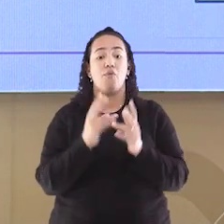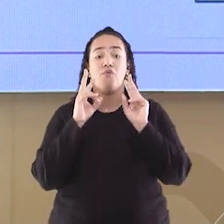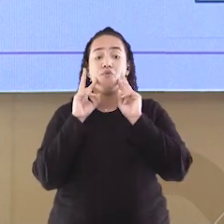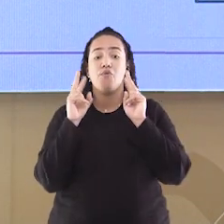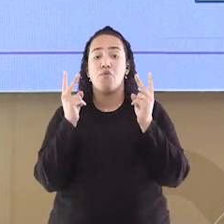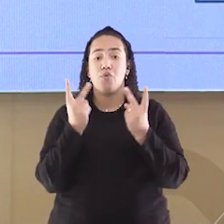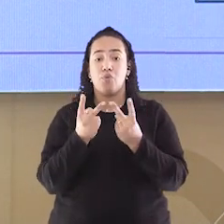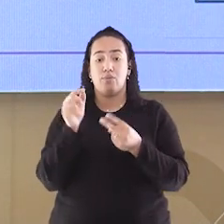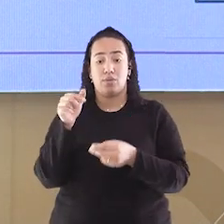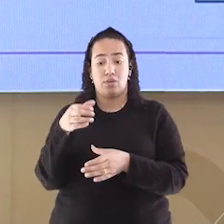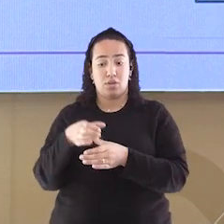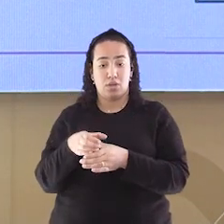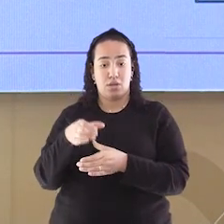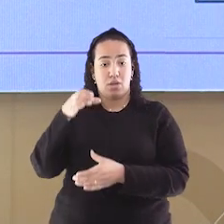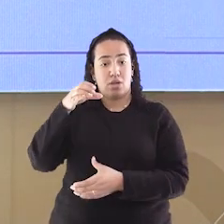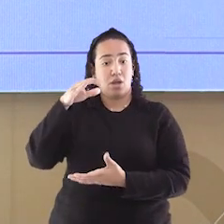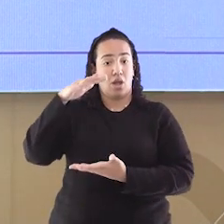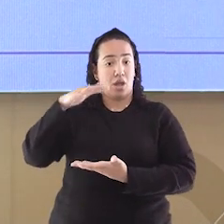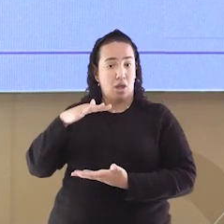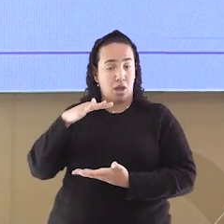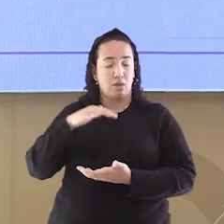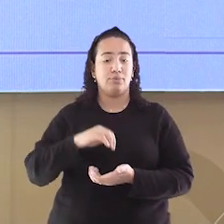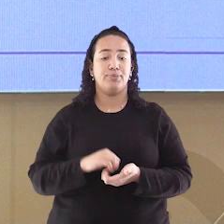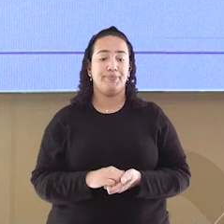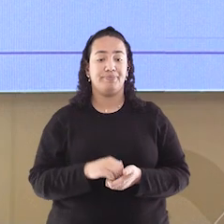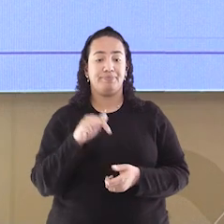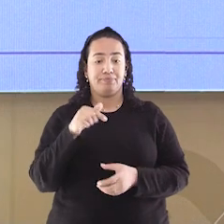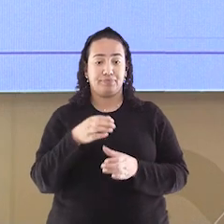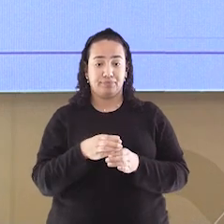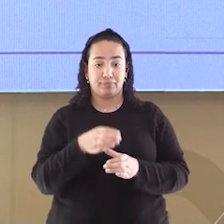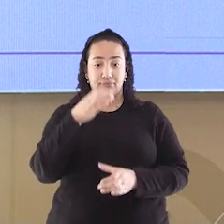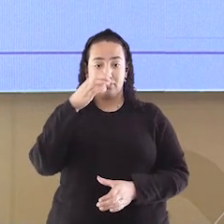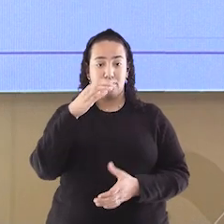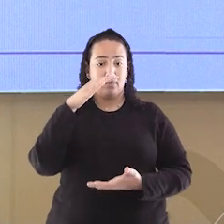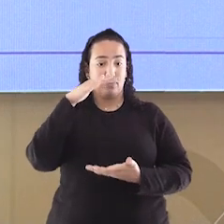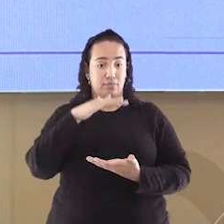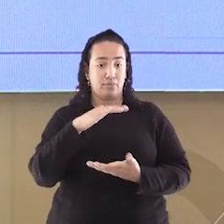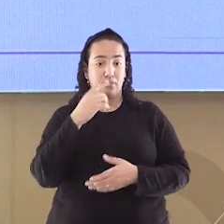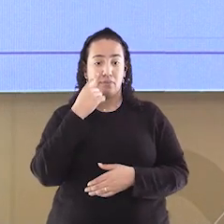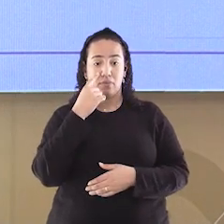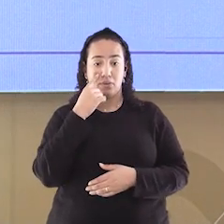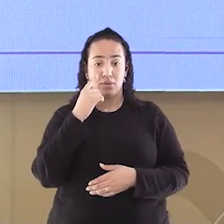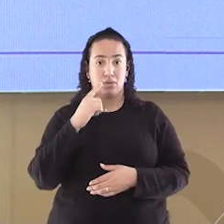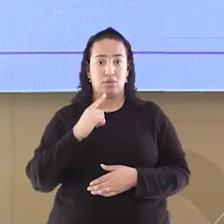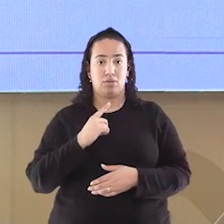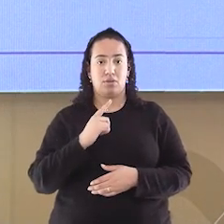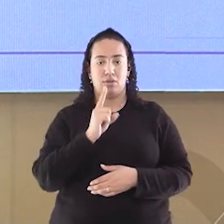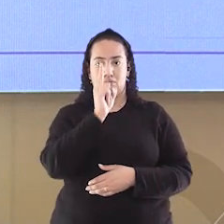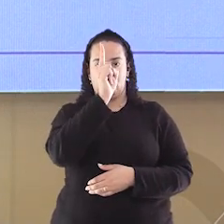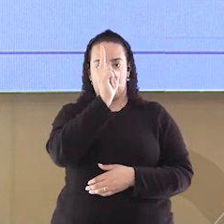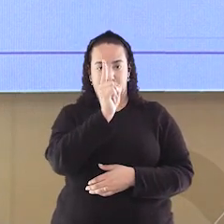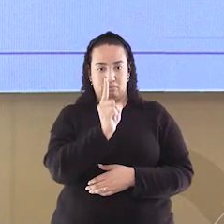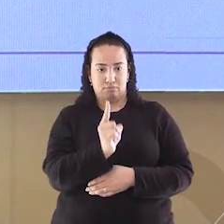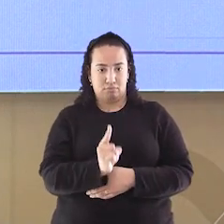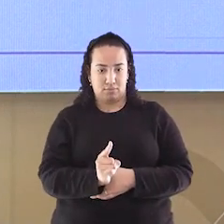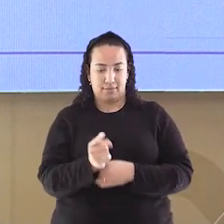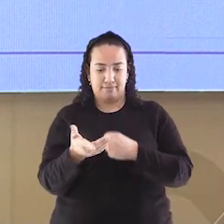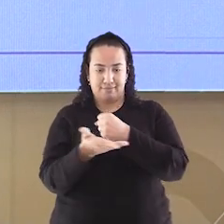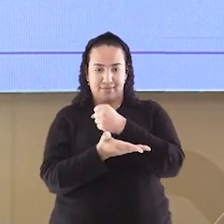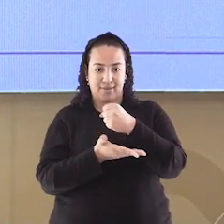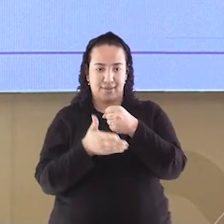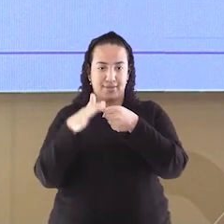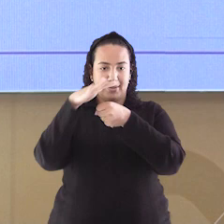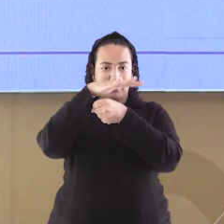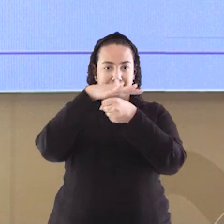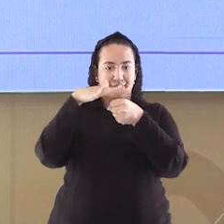cilindro reto. No cilindro reto, temos uma reta que une as duas bases, que seria